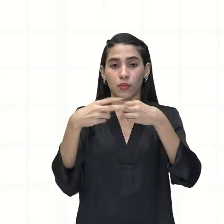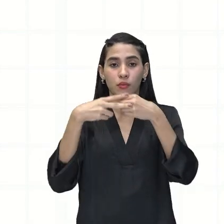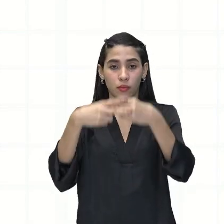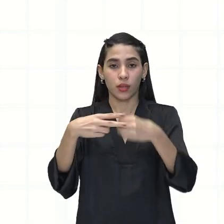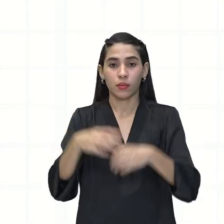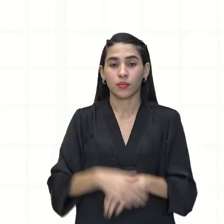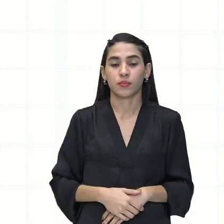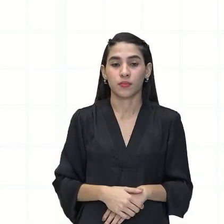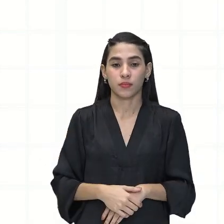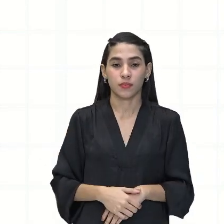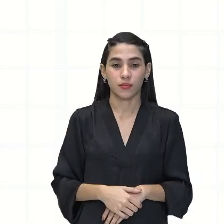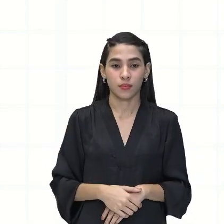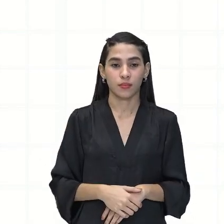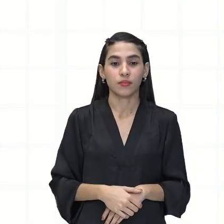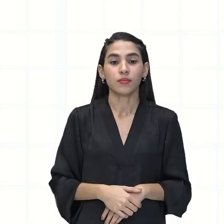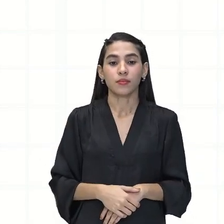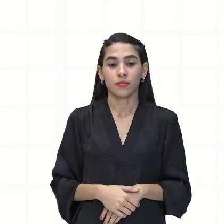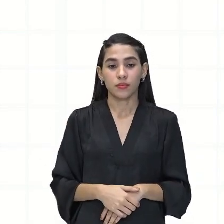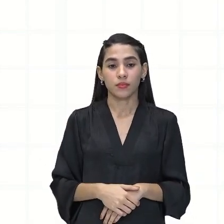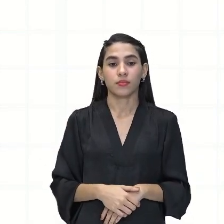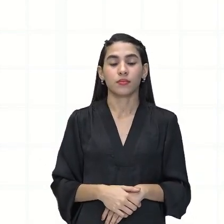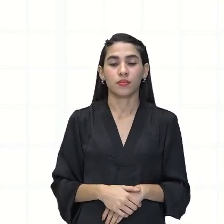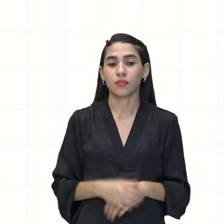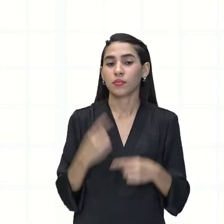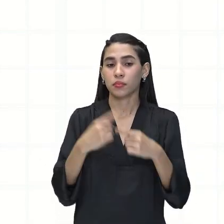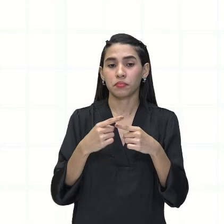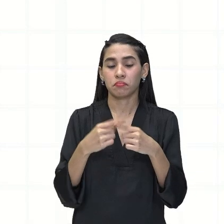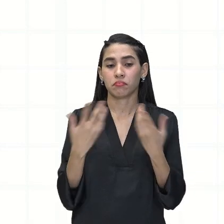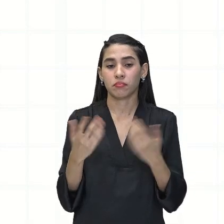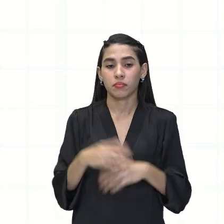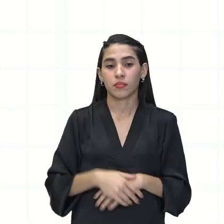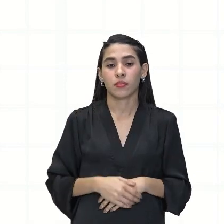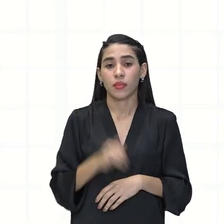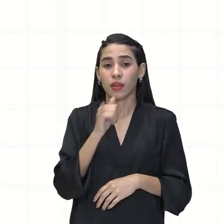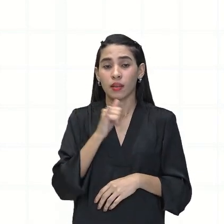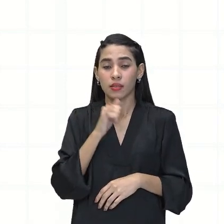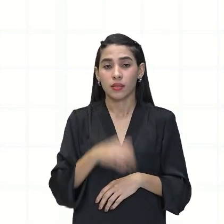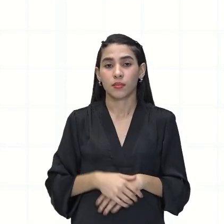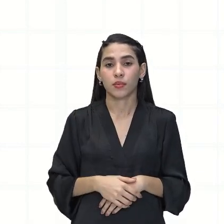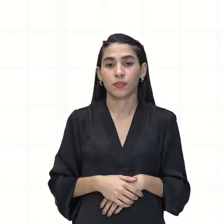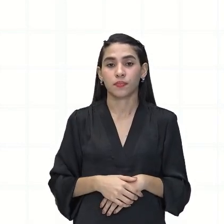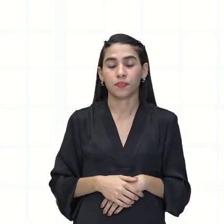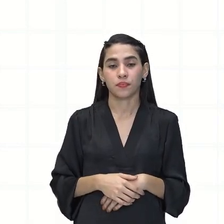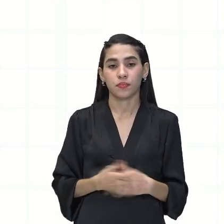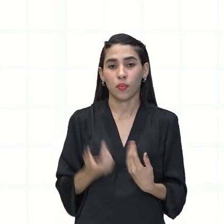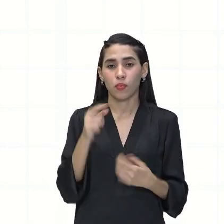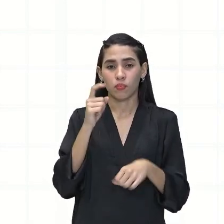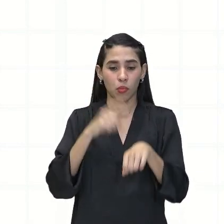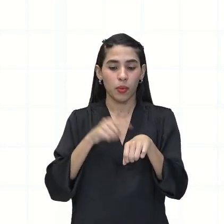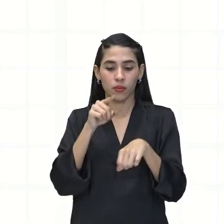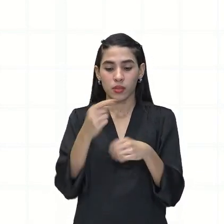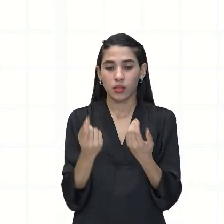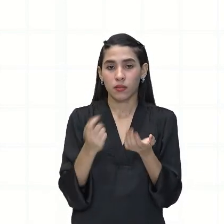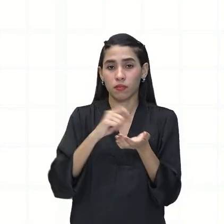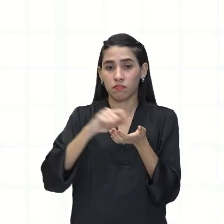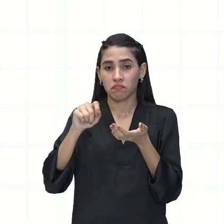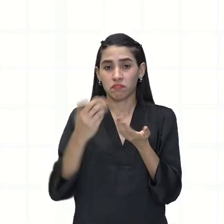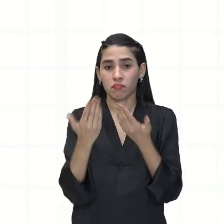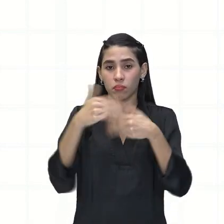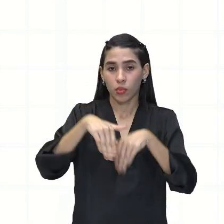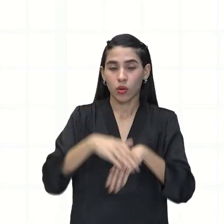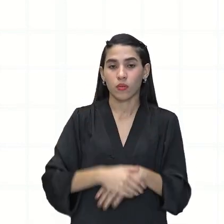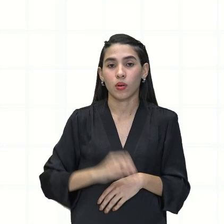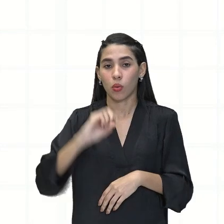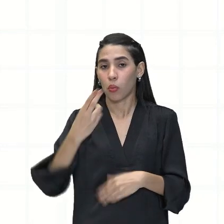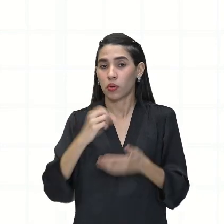no presente. Justifique a resposta. Vamos supor que tem lá na nossa prova um exemplo, alguma coisa assim, no exercício